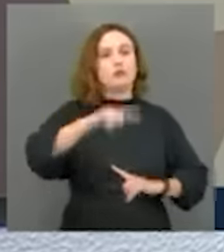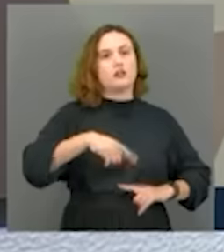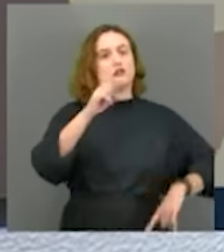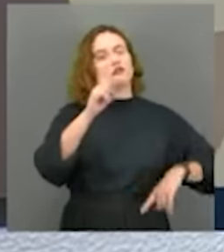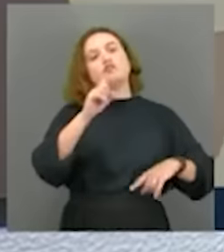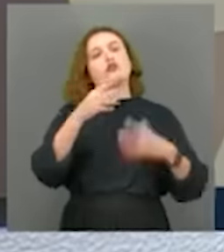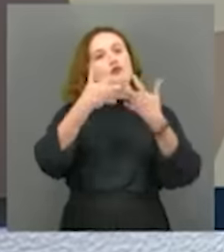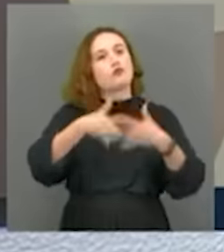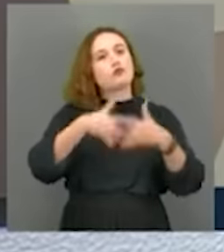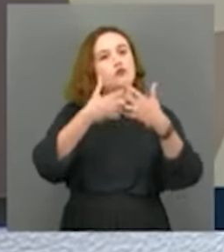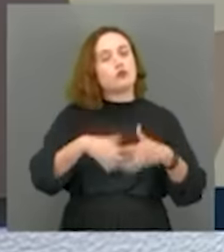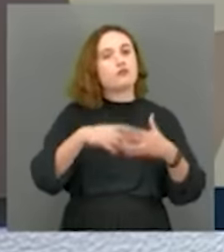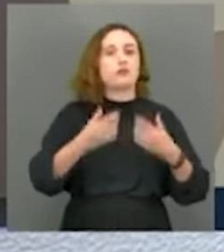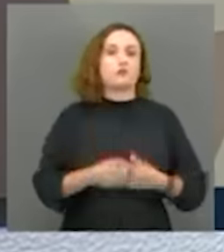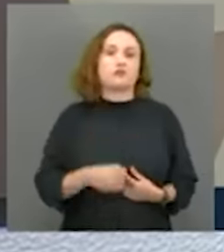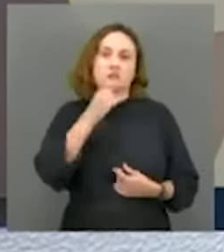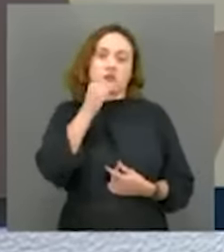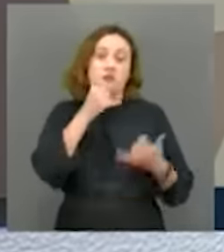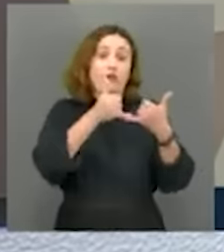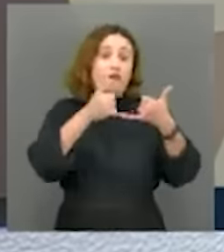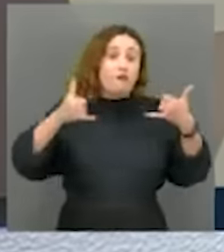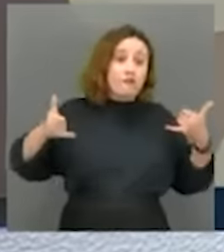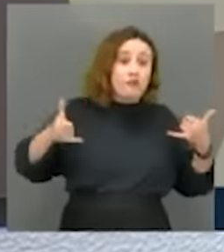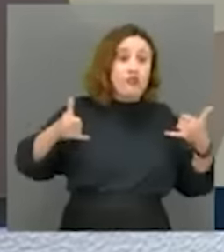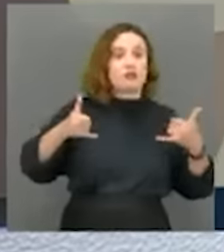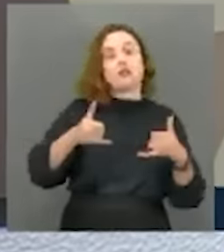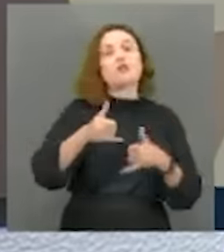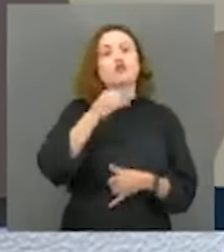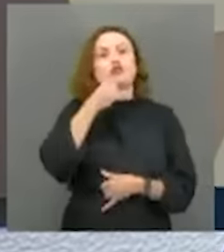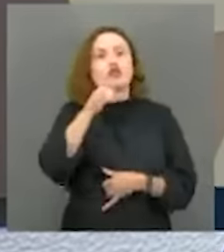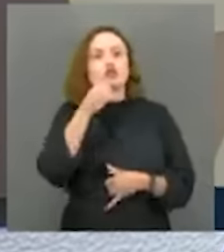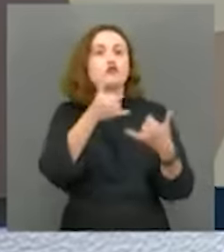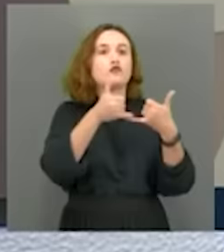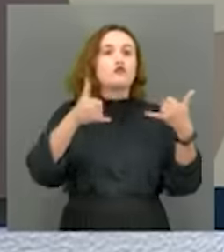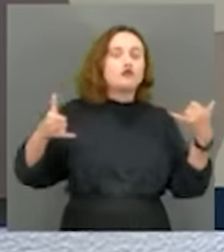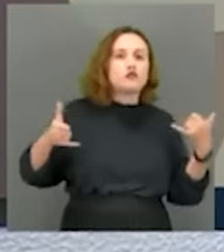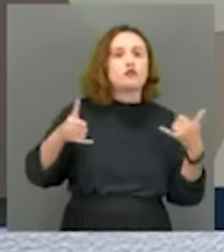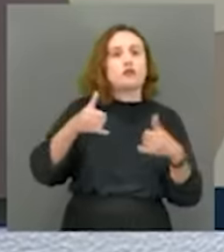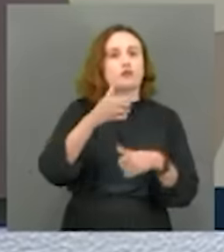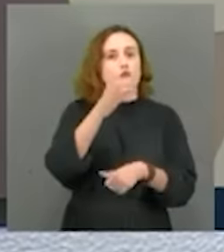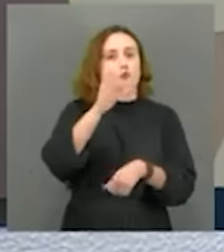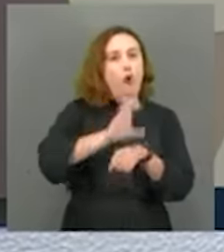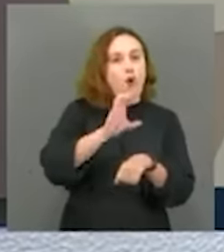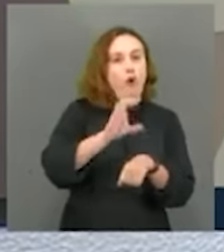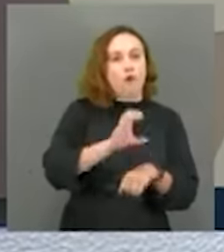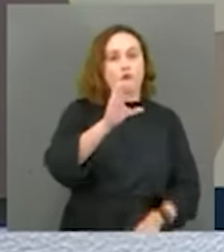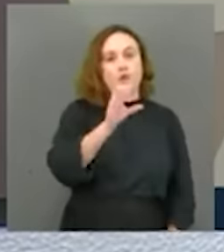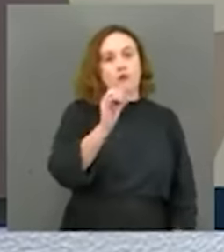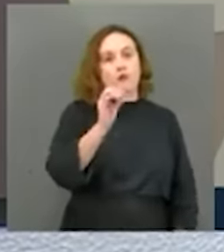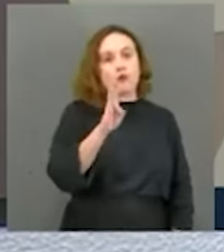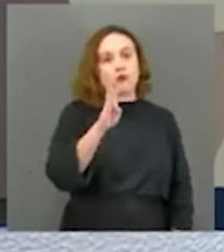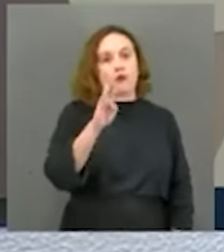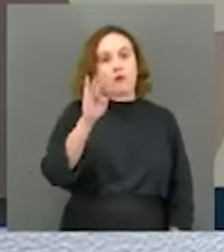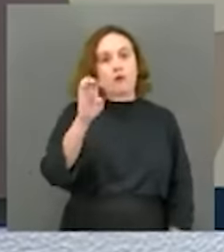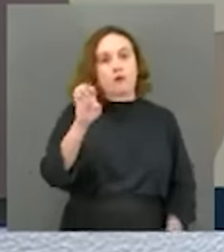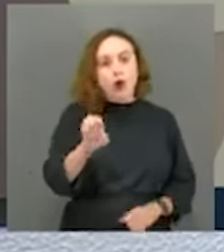né de rede de cobre e de telecomunicações eles ganharam né um valor muito acima do que era obviamente no tempo